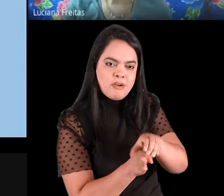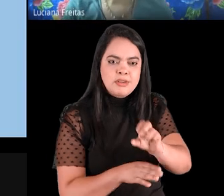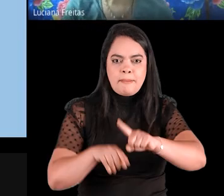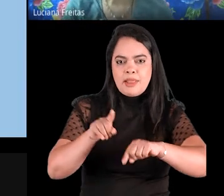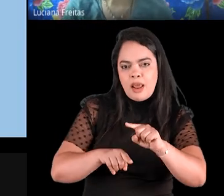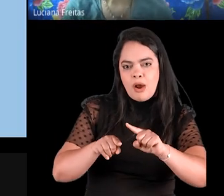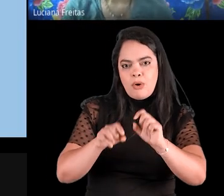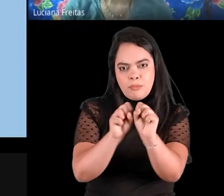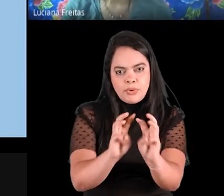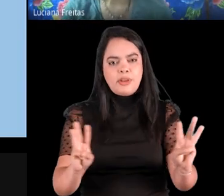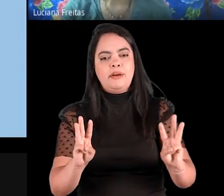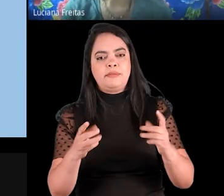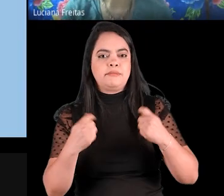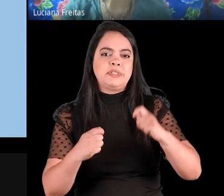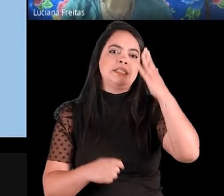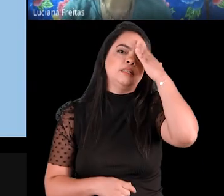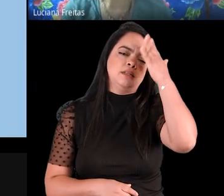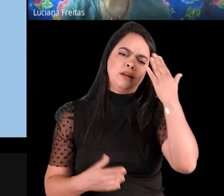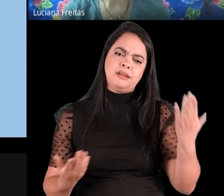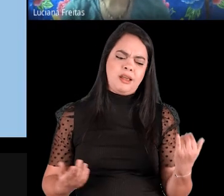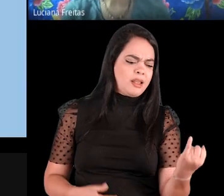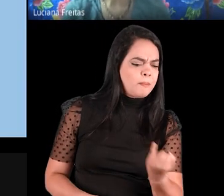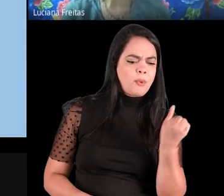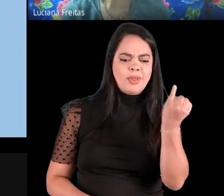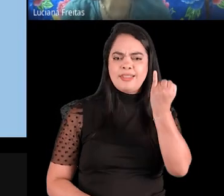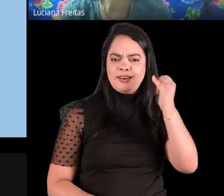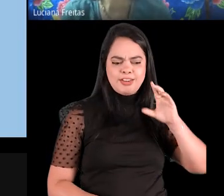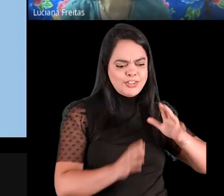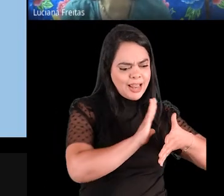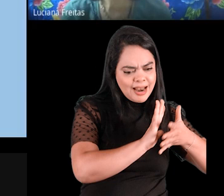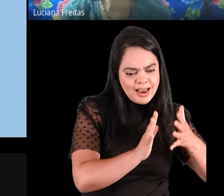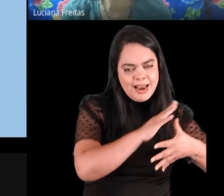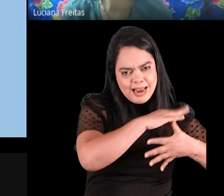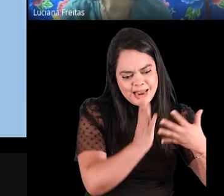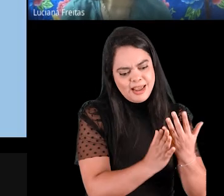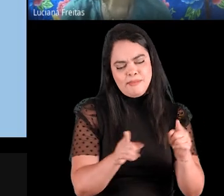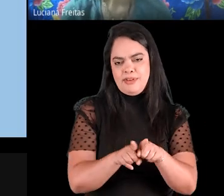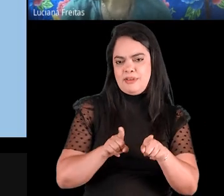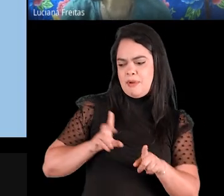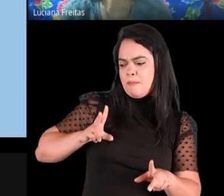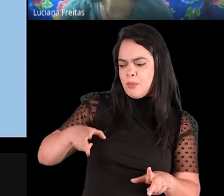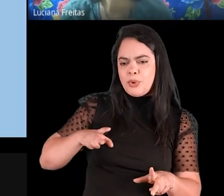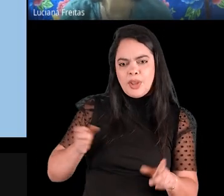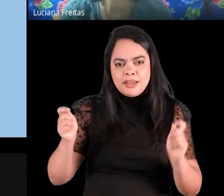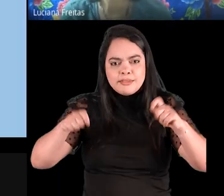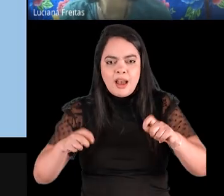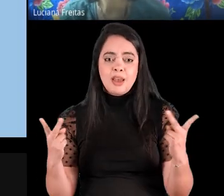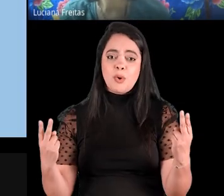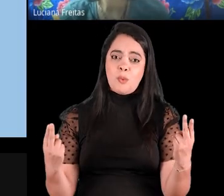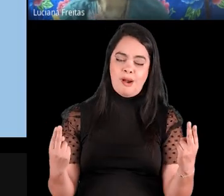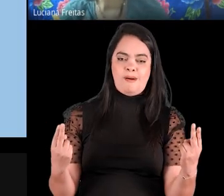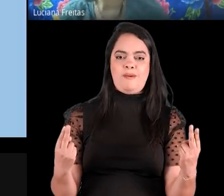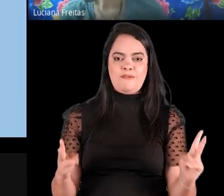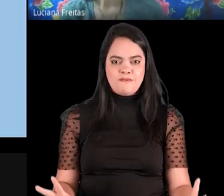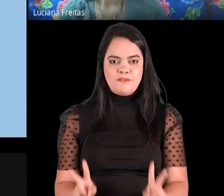para entender que existe essa importância das duas línguas e que a gente pode oferecer de igual modo. E essa terceira aí que eu coloquei,